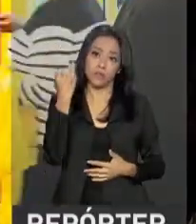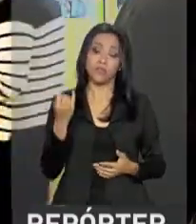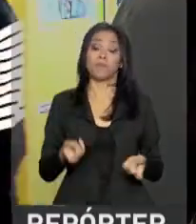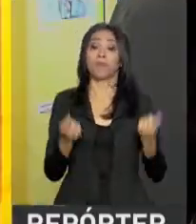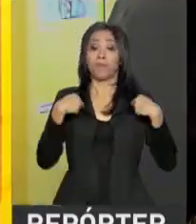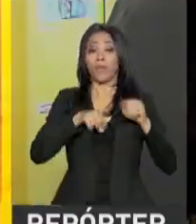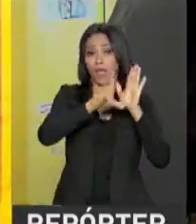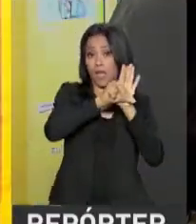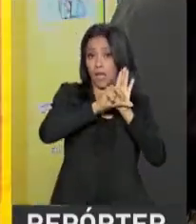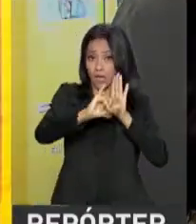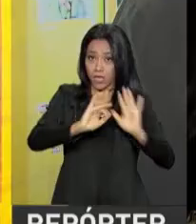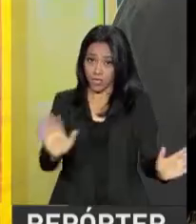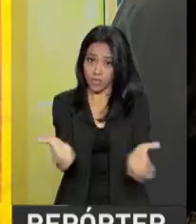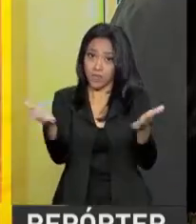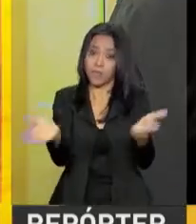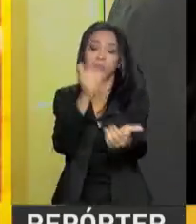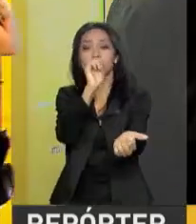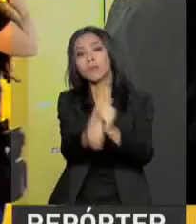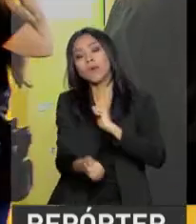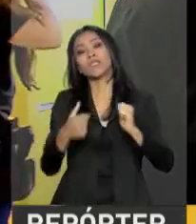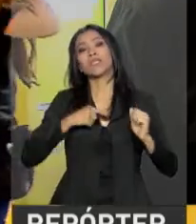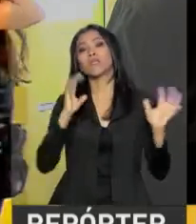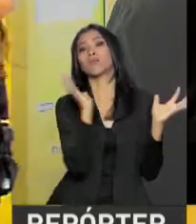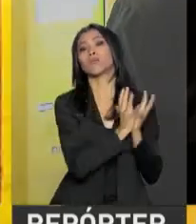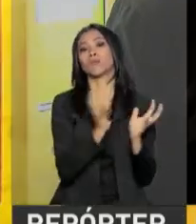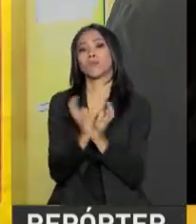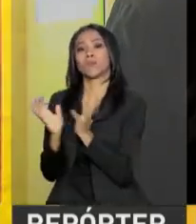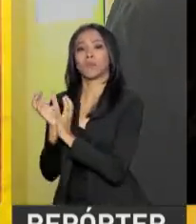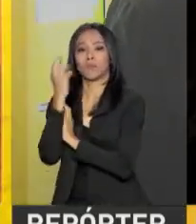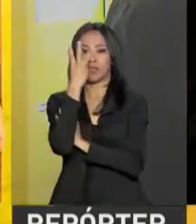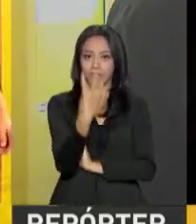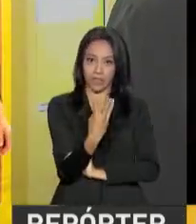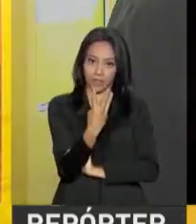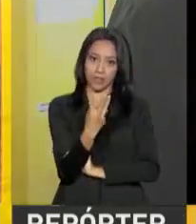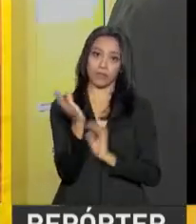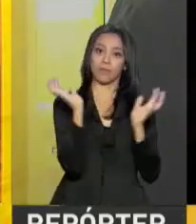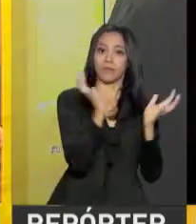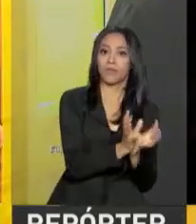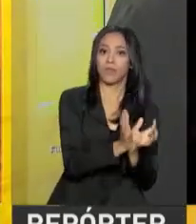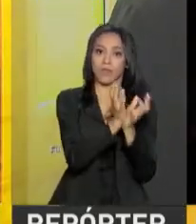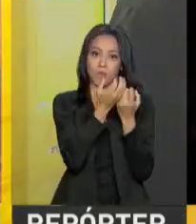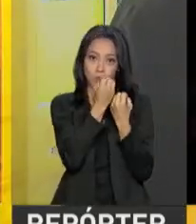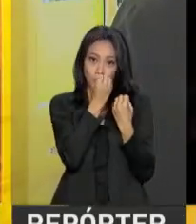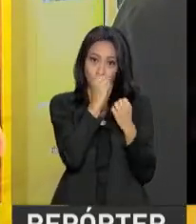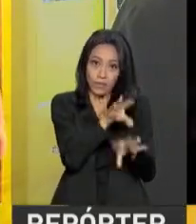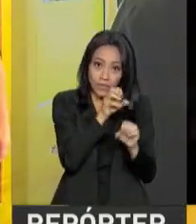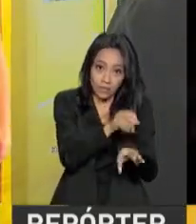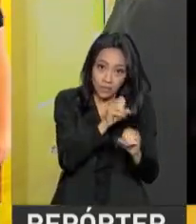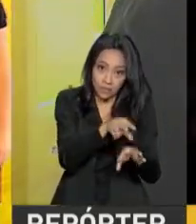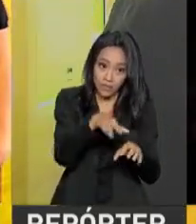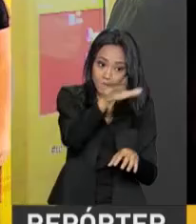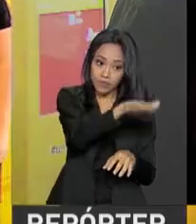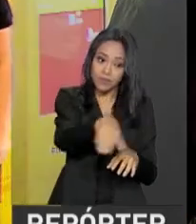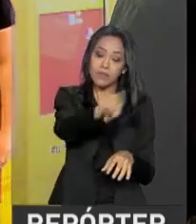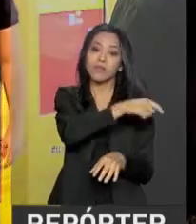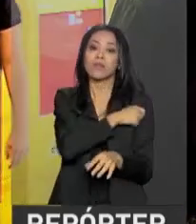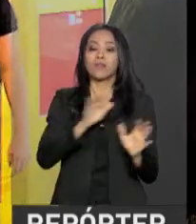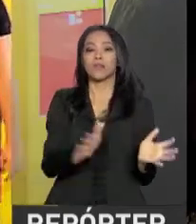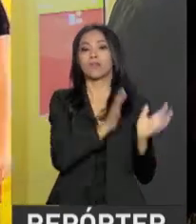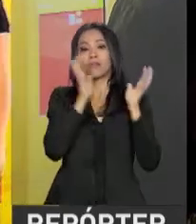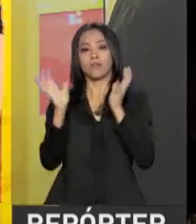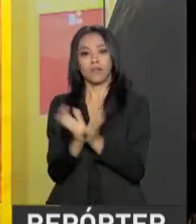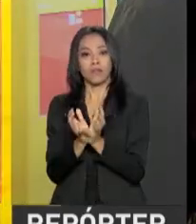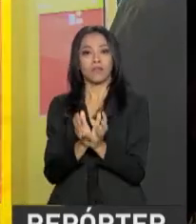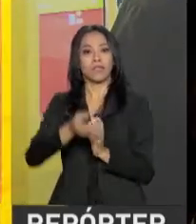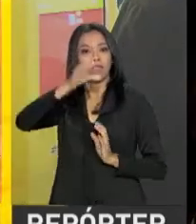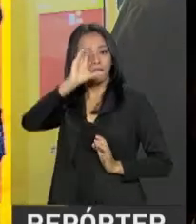incentivo ao esporte beneficia três categorias esportivas a educacional para estudantes a de promoção de